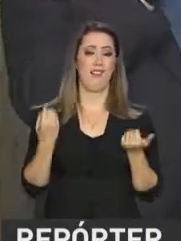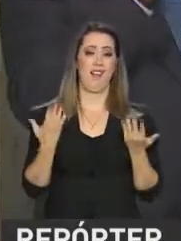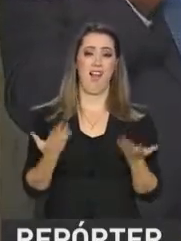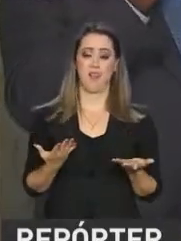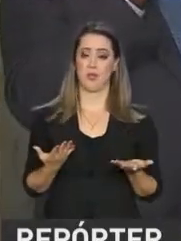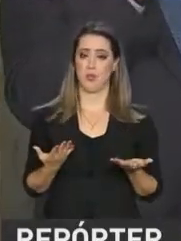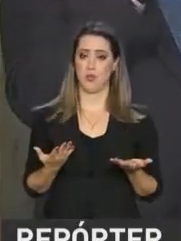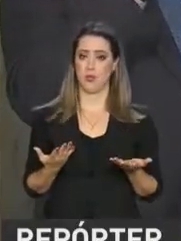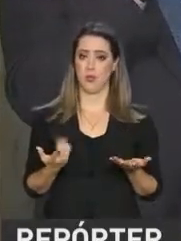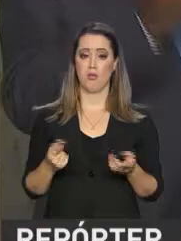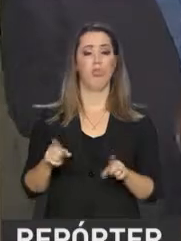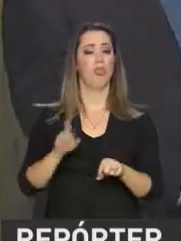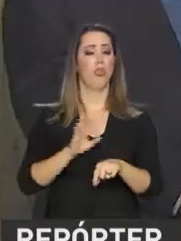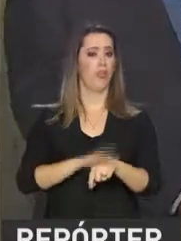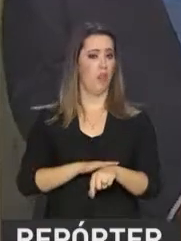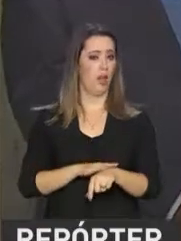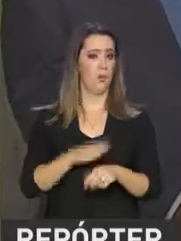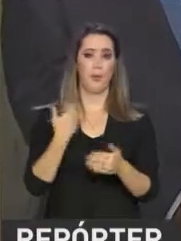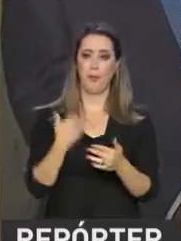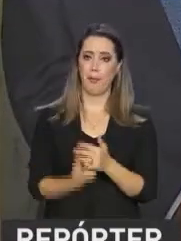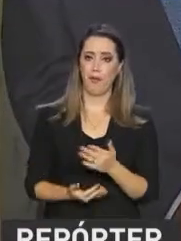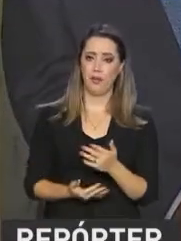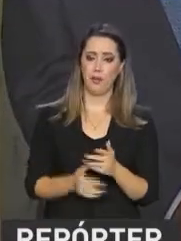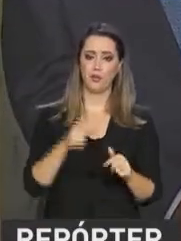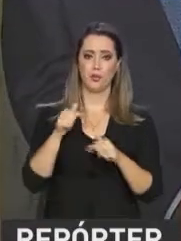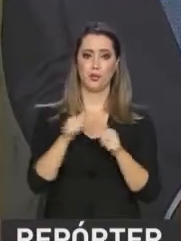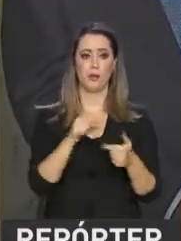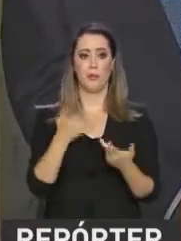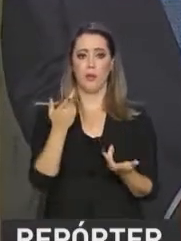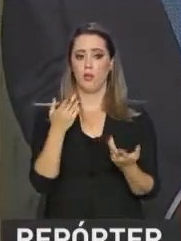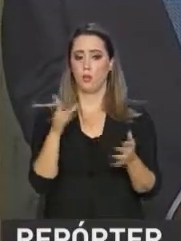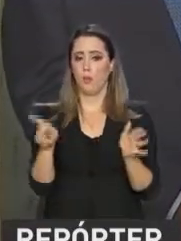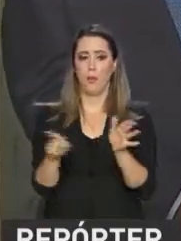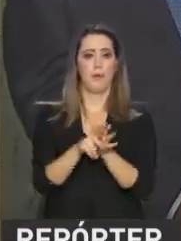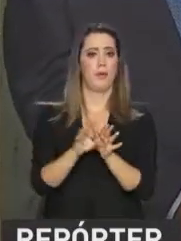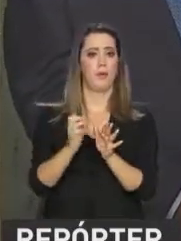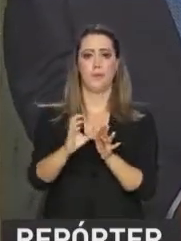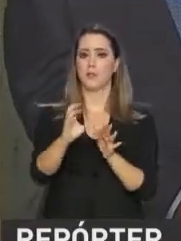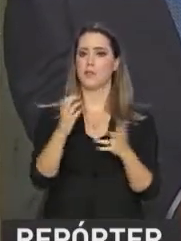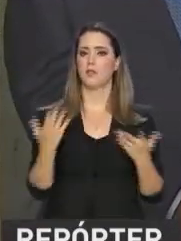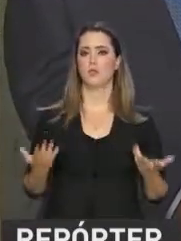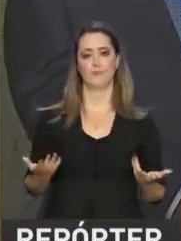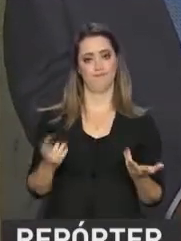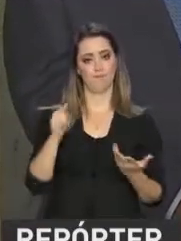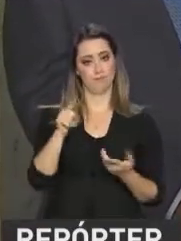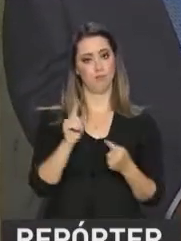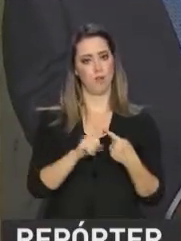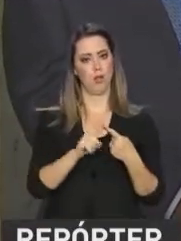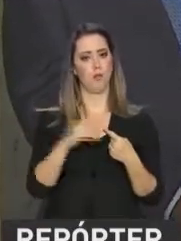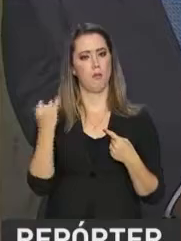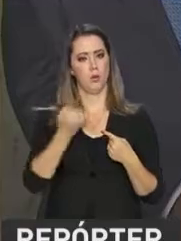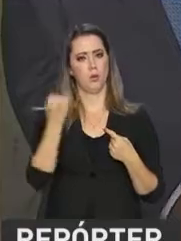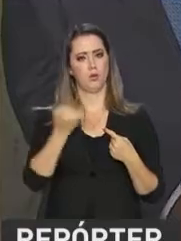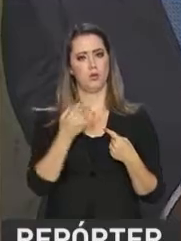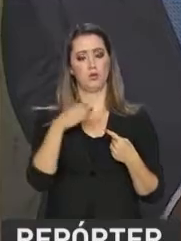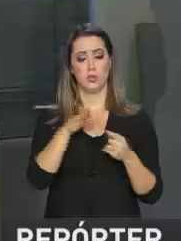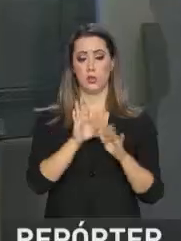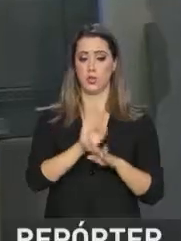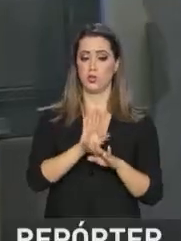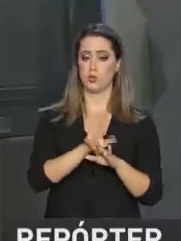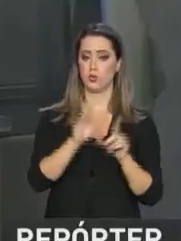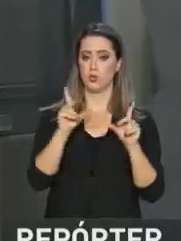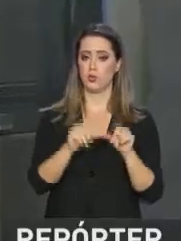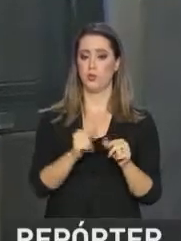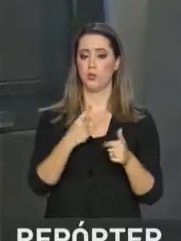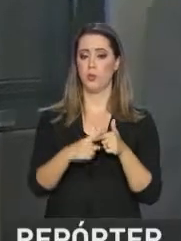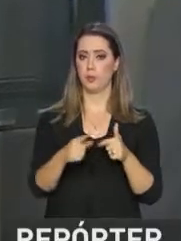tempo imenso com atividades que não são o fazer científico propriamente então esse é um ponto essencial que isso pode ajudar